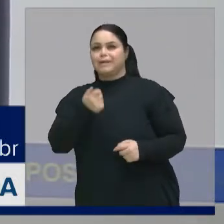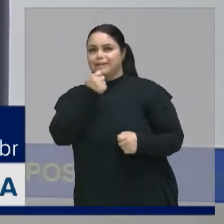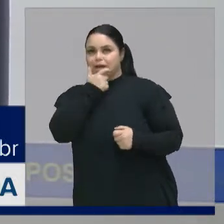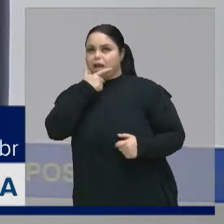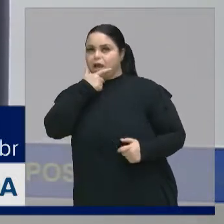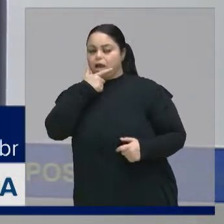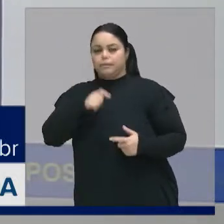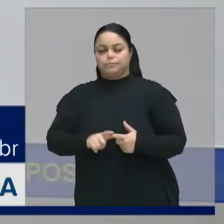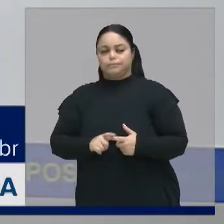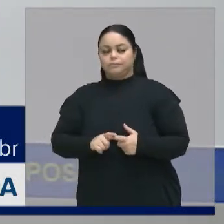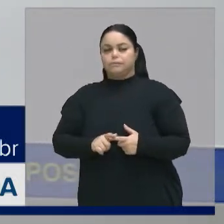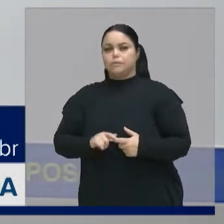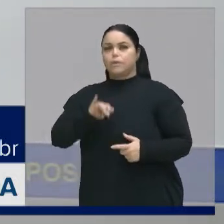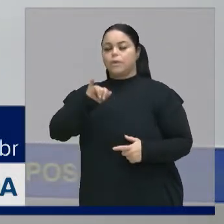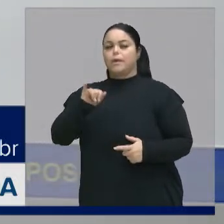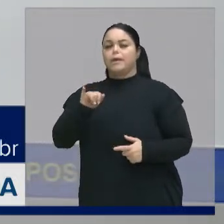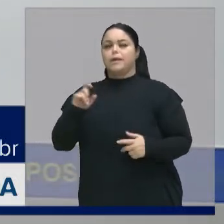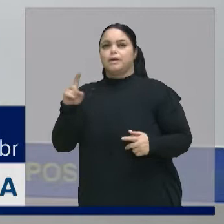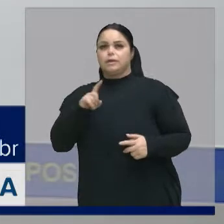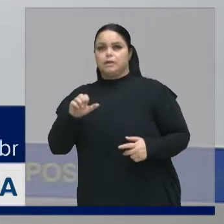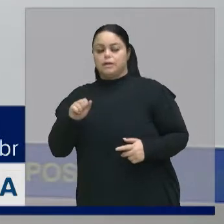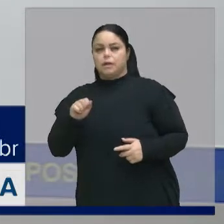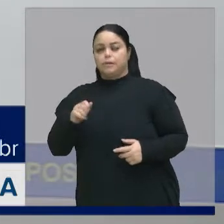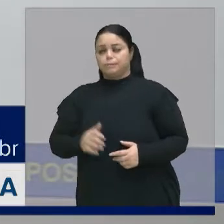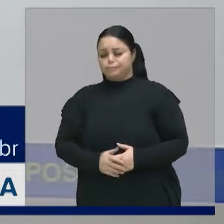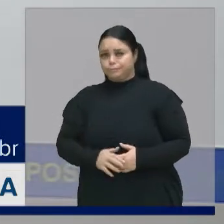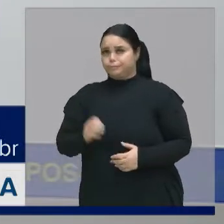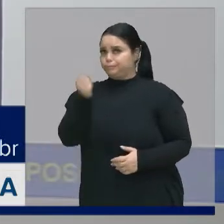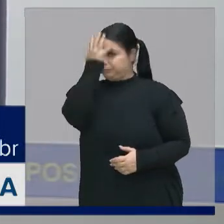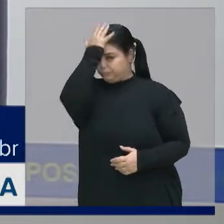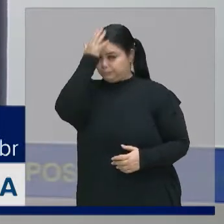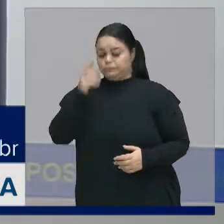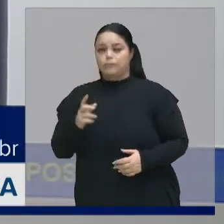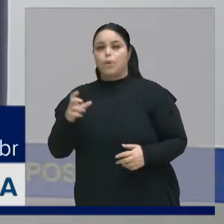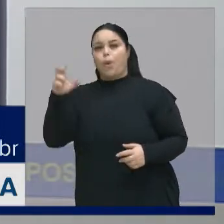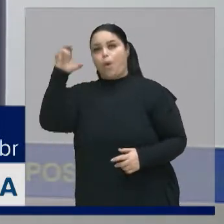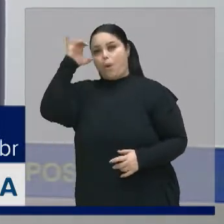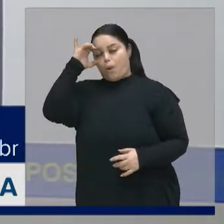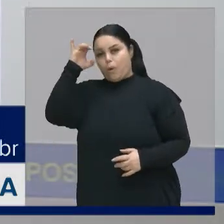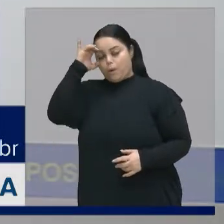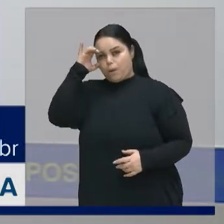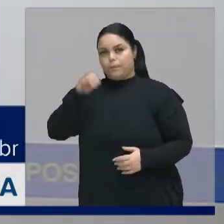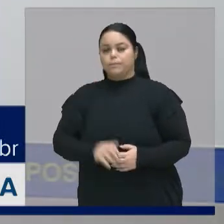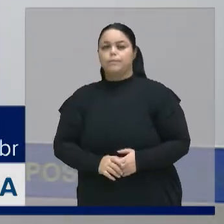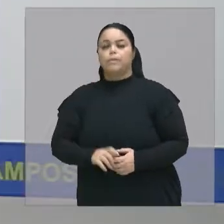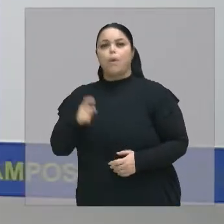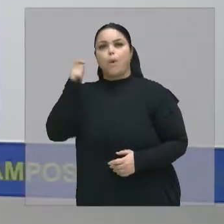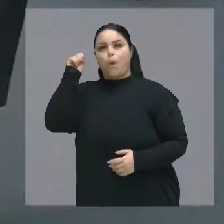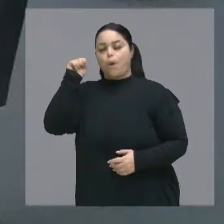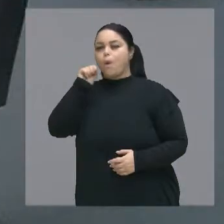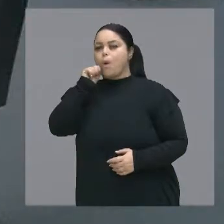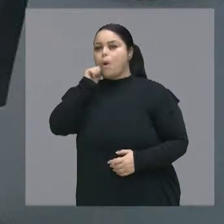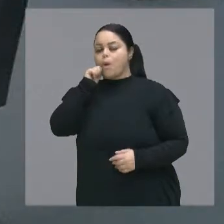vereador Zé Luiz, vereadora Dulce Rita, vereadora Amélia Naomi.